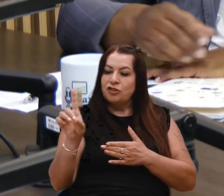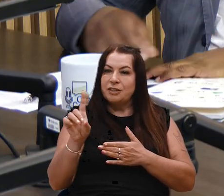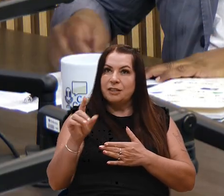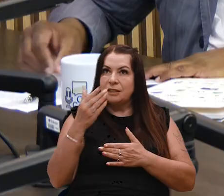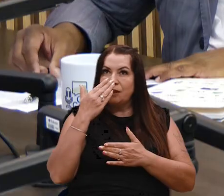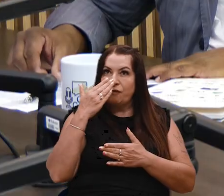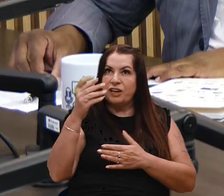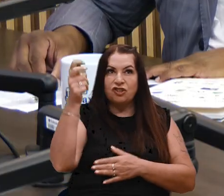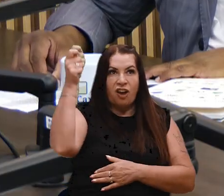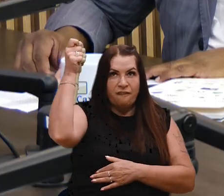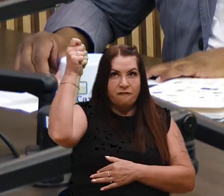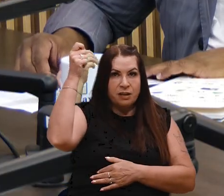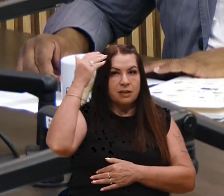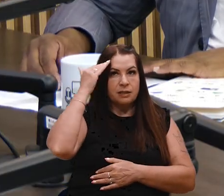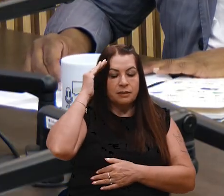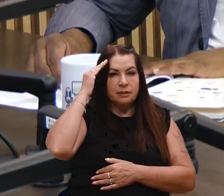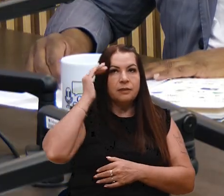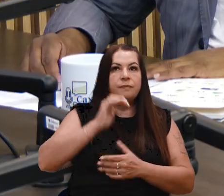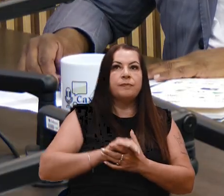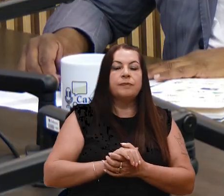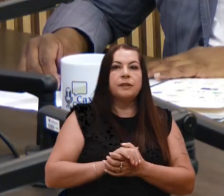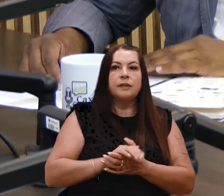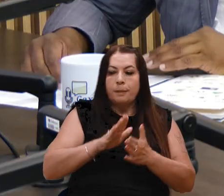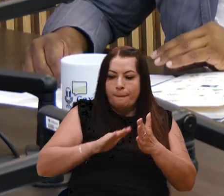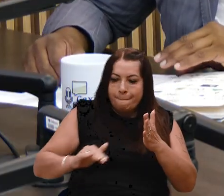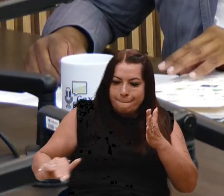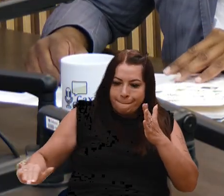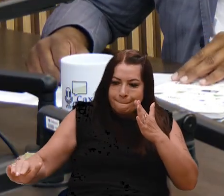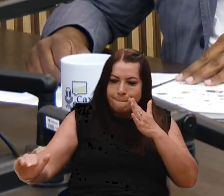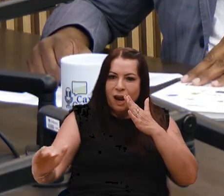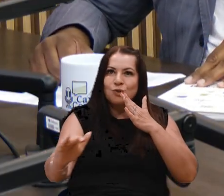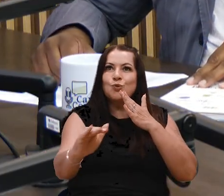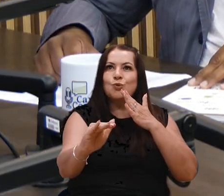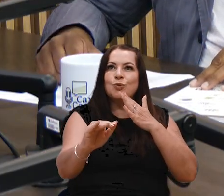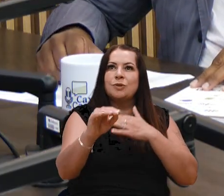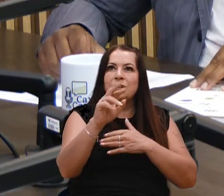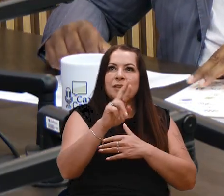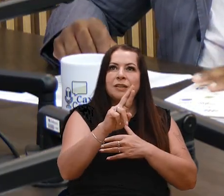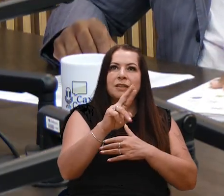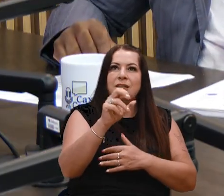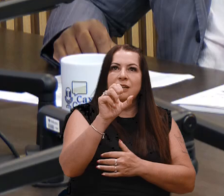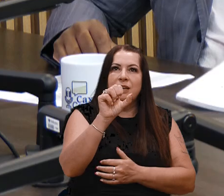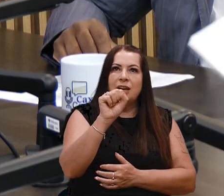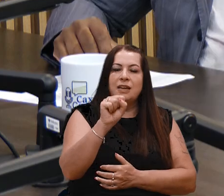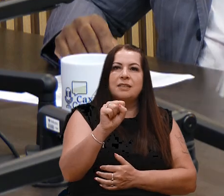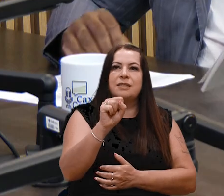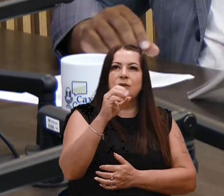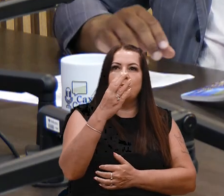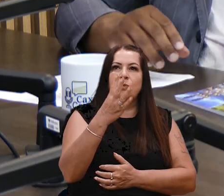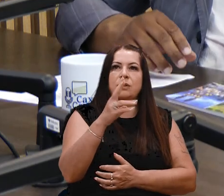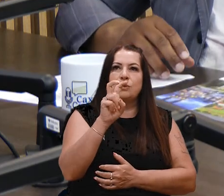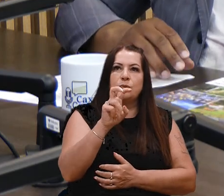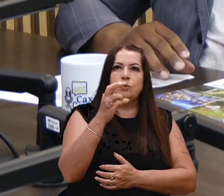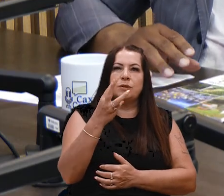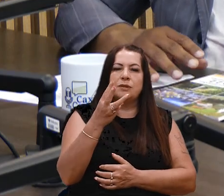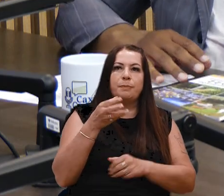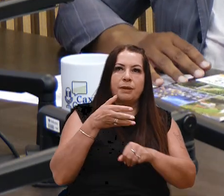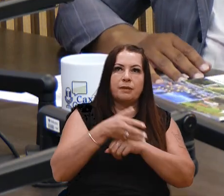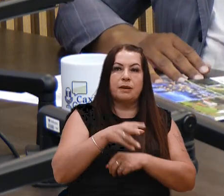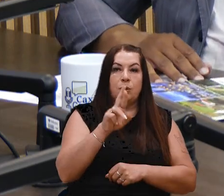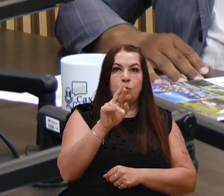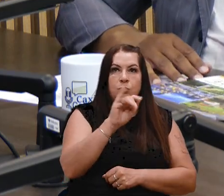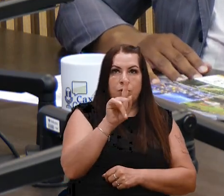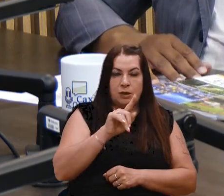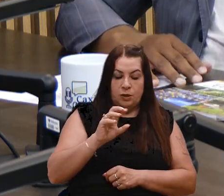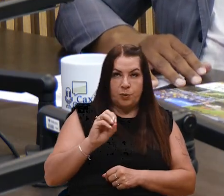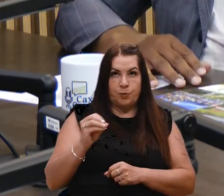à van, para o pessoal entender, e vai passar por baixo da RS 453 para acessar o Desvio Risso lá.